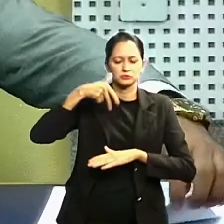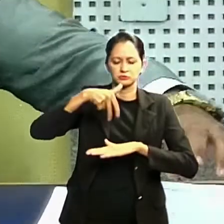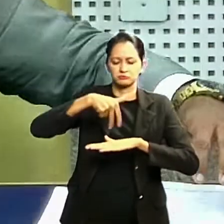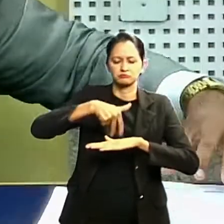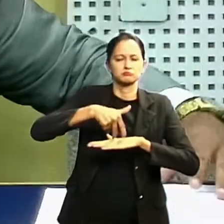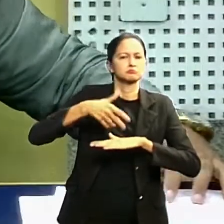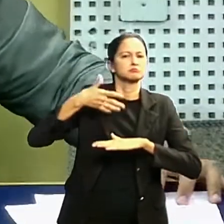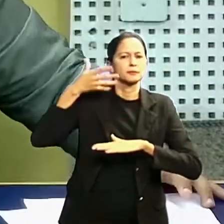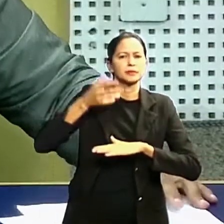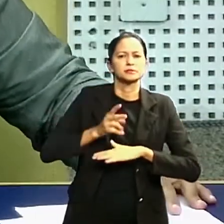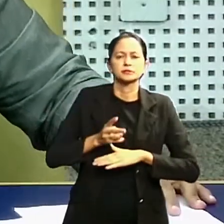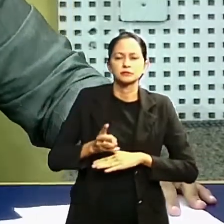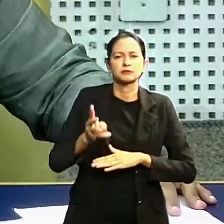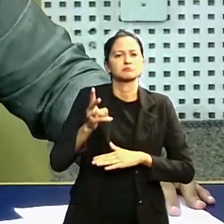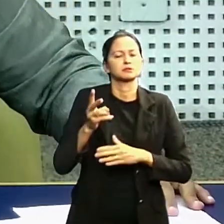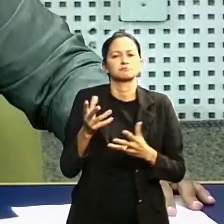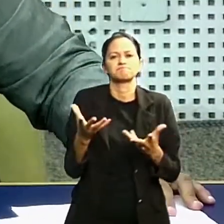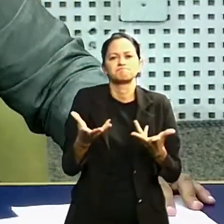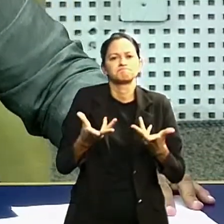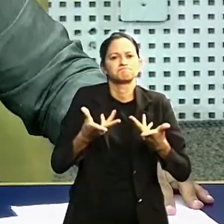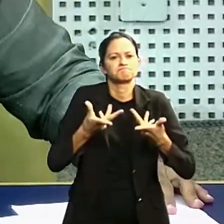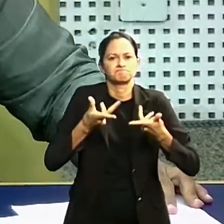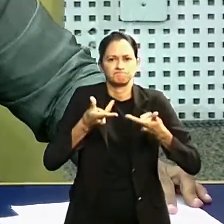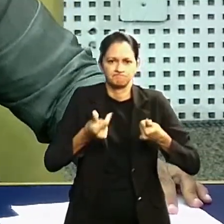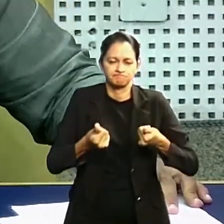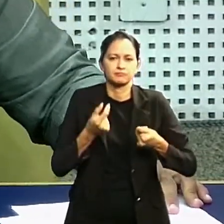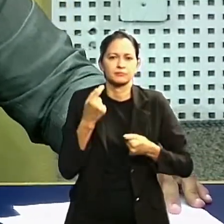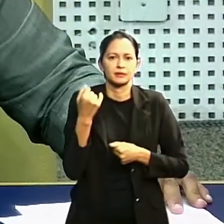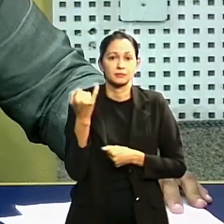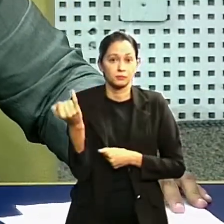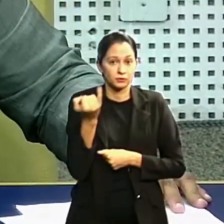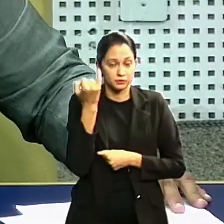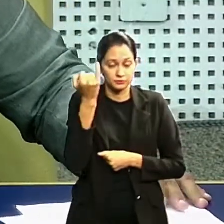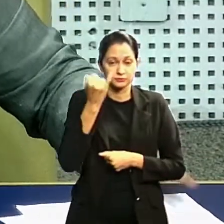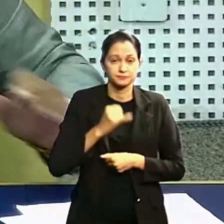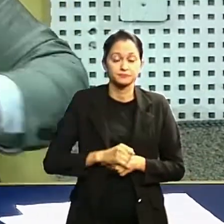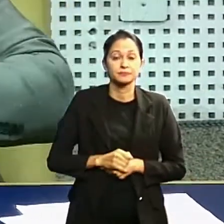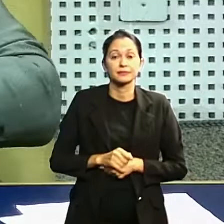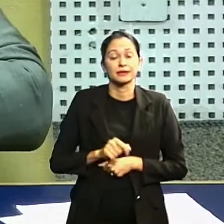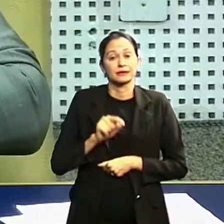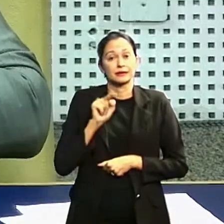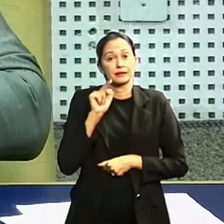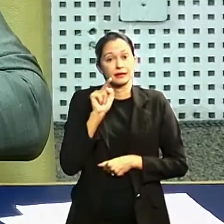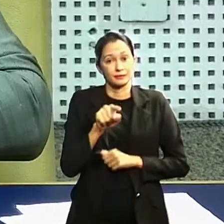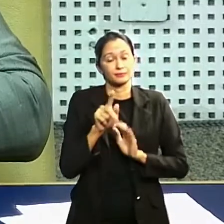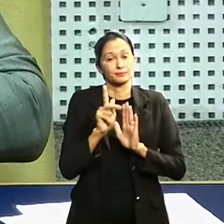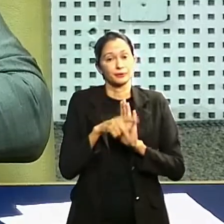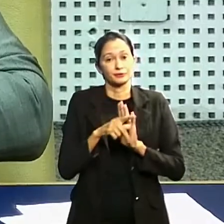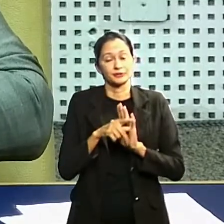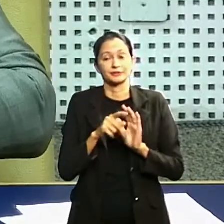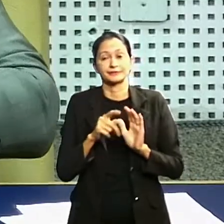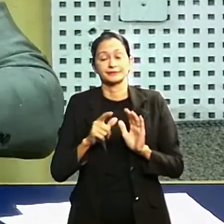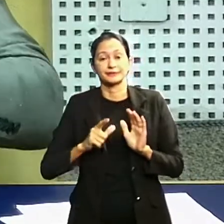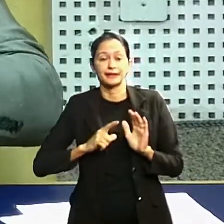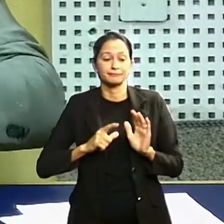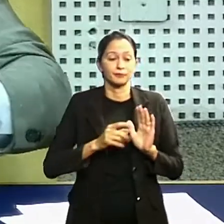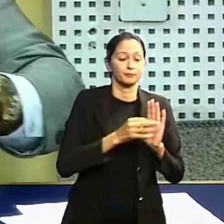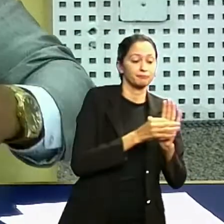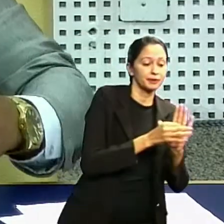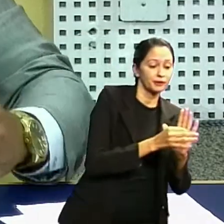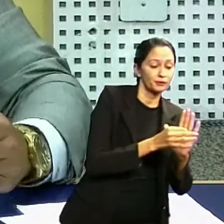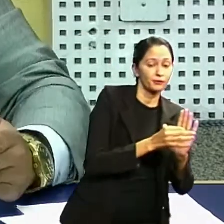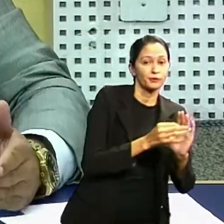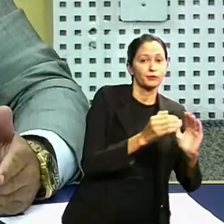sempre fala com muita propriedade. Essa matéria é uma matéria que divide aqui as opiniões, porque vai ter